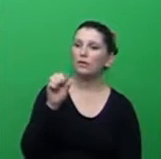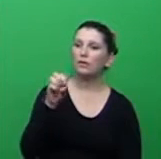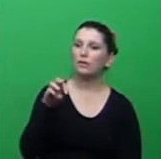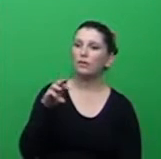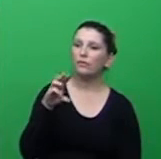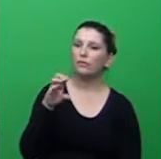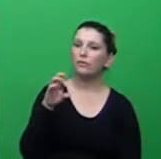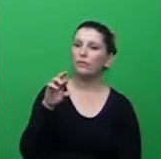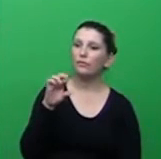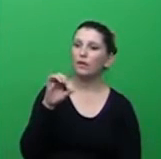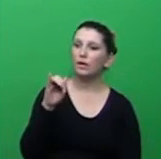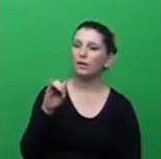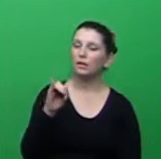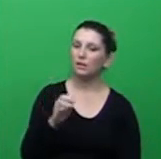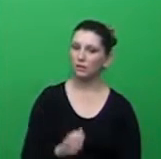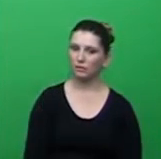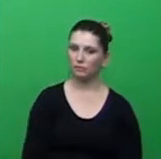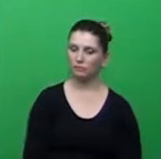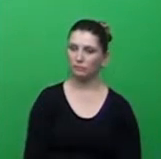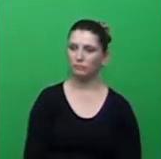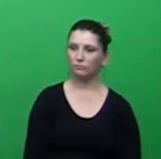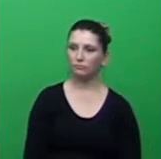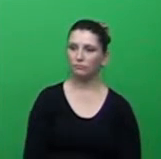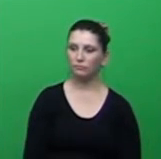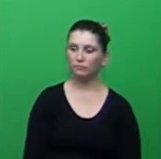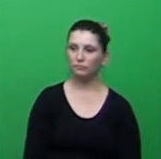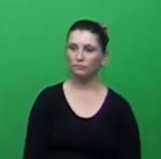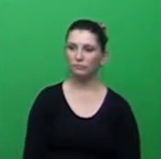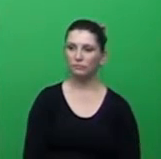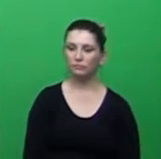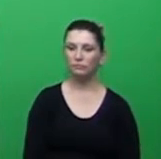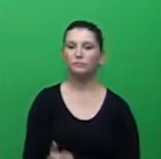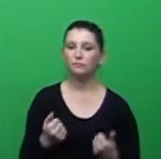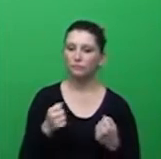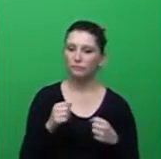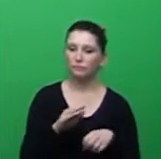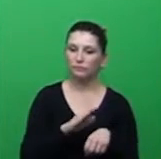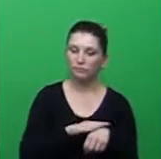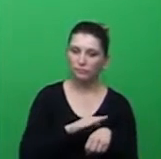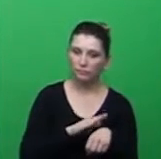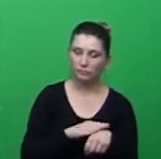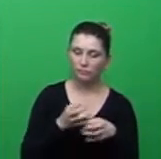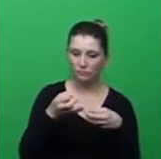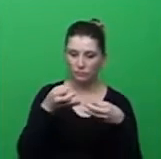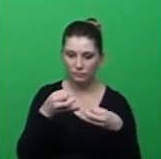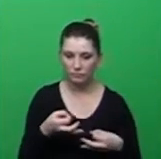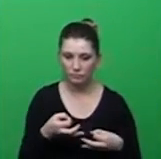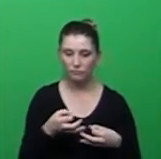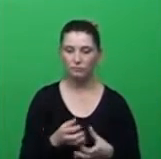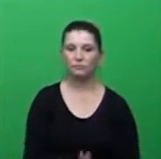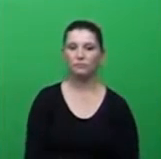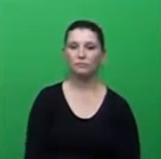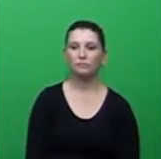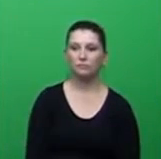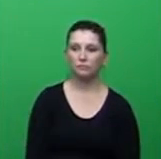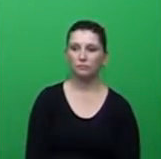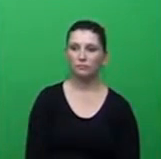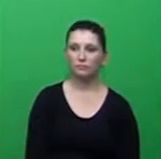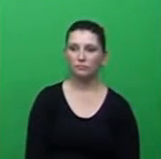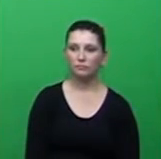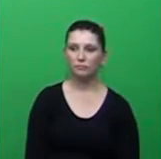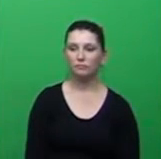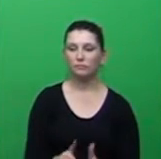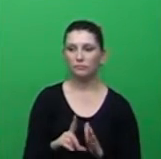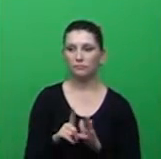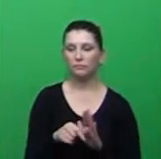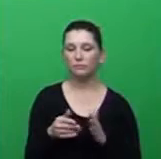o horário exato de que o caminhão vai passar naquele horário pós-fechamento do comércio